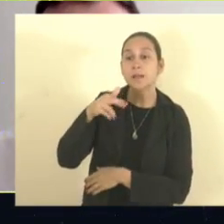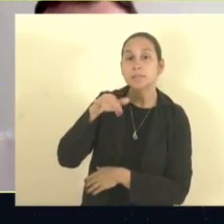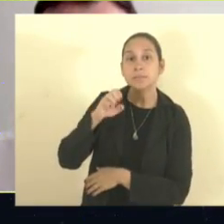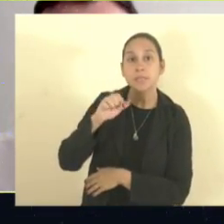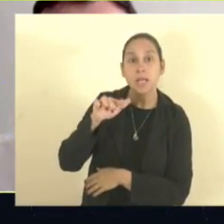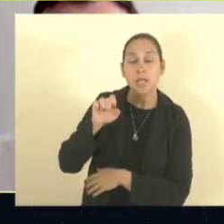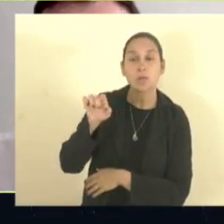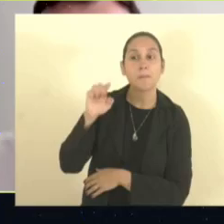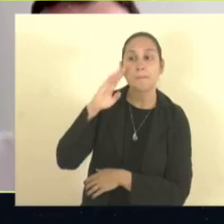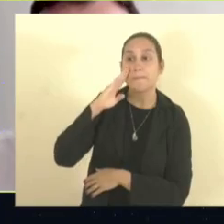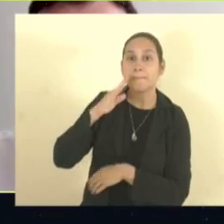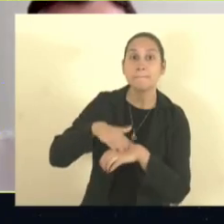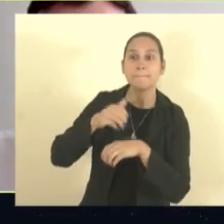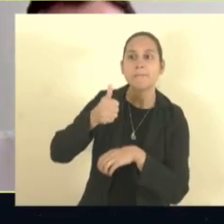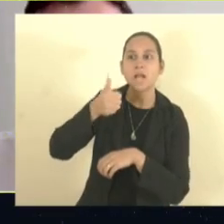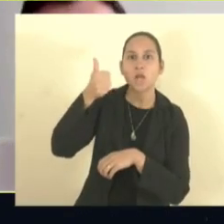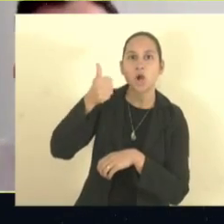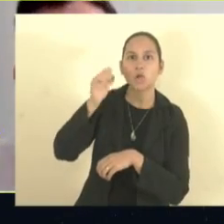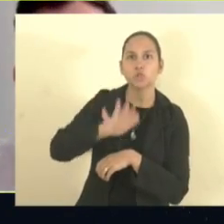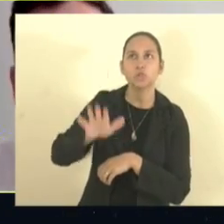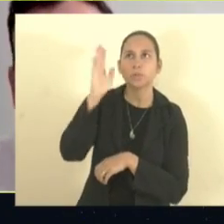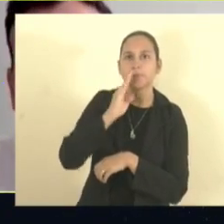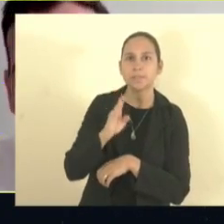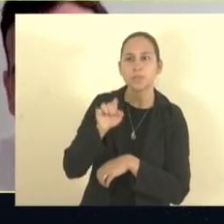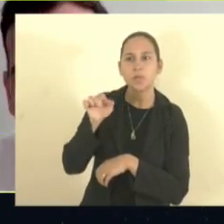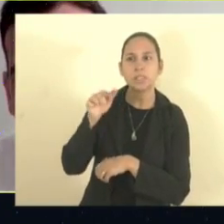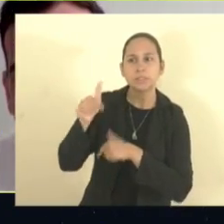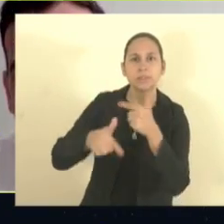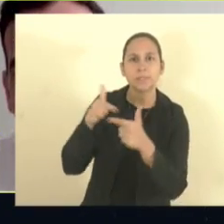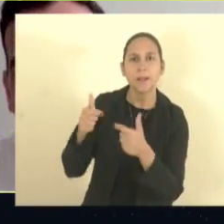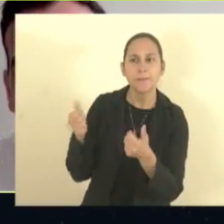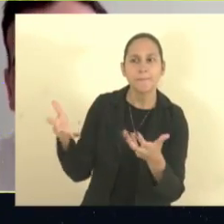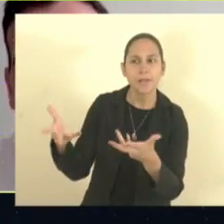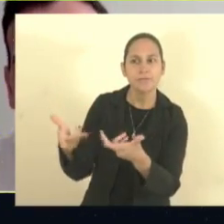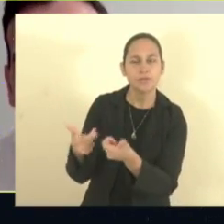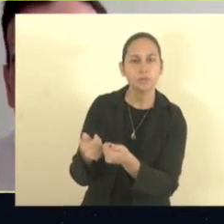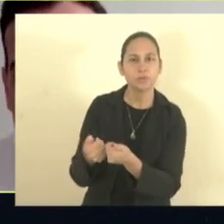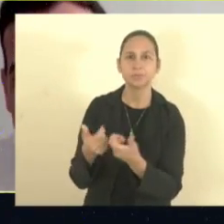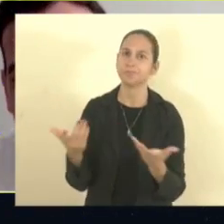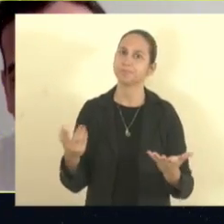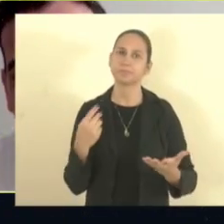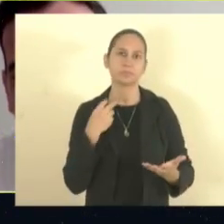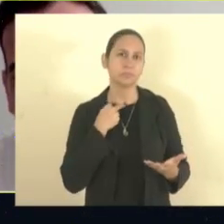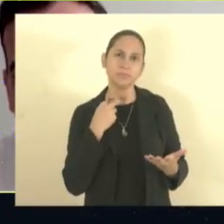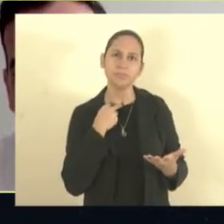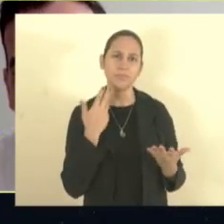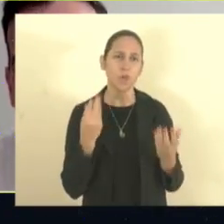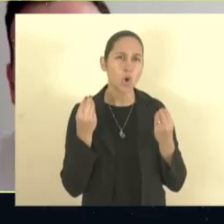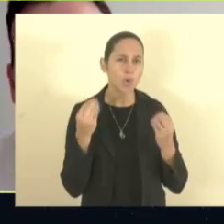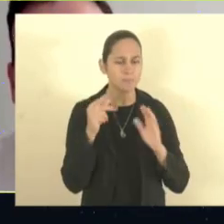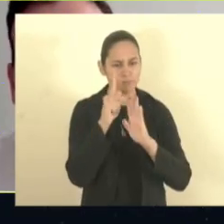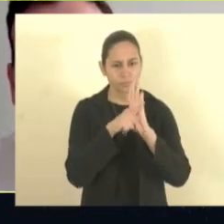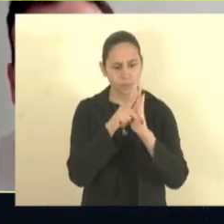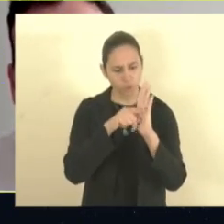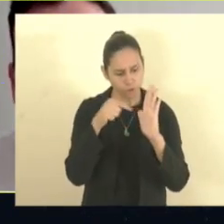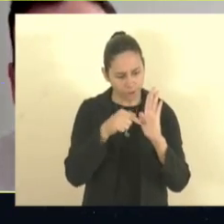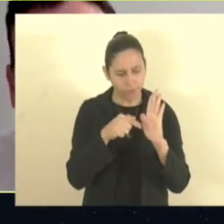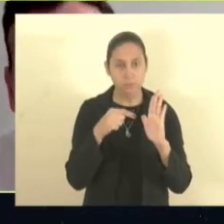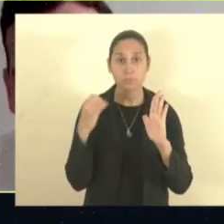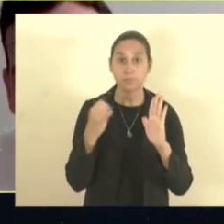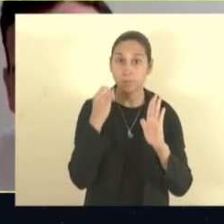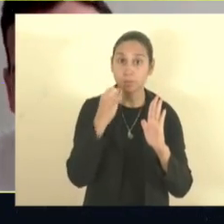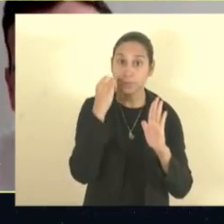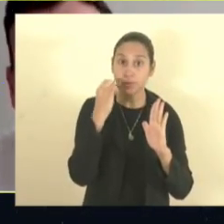do Brasil, que tem feito um trabalho brilhante. Não tem como trazer um projeto dessa importância para uma votação